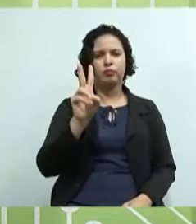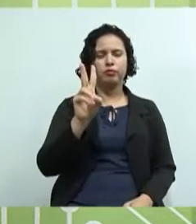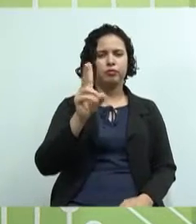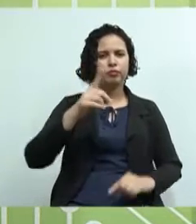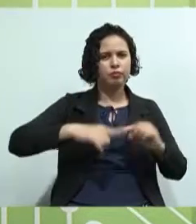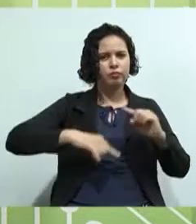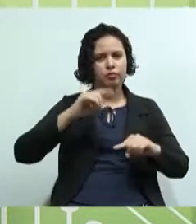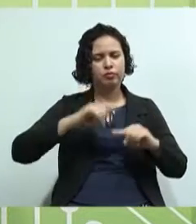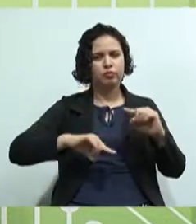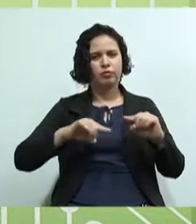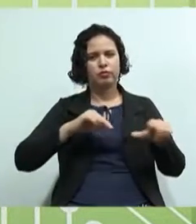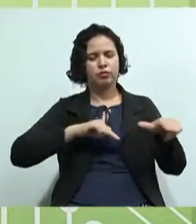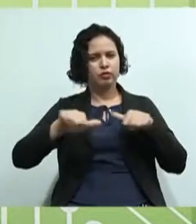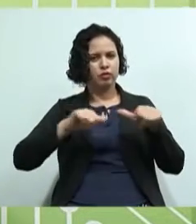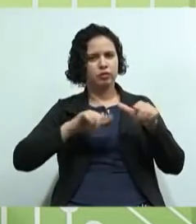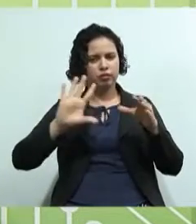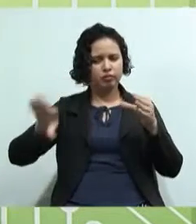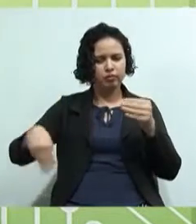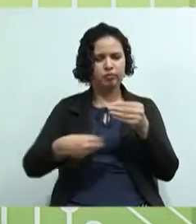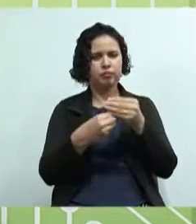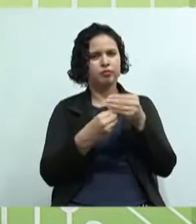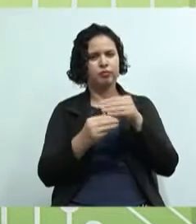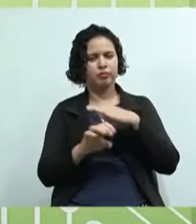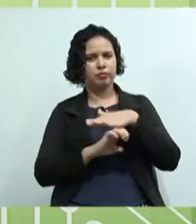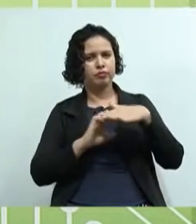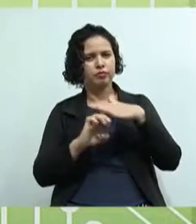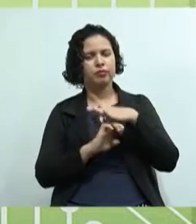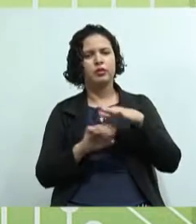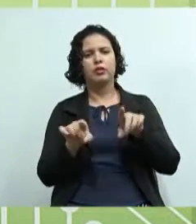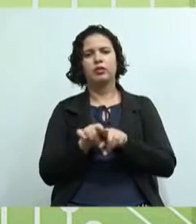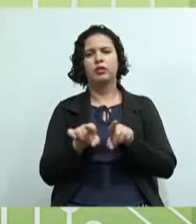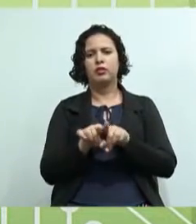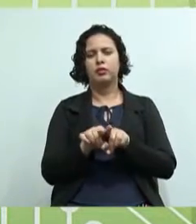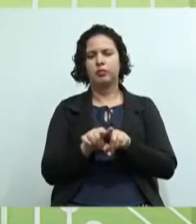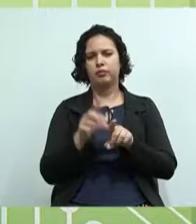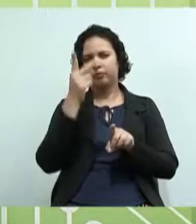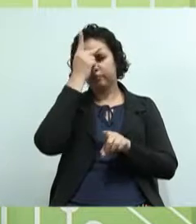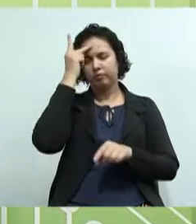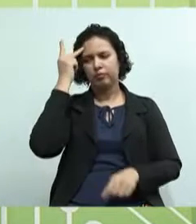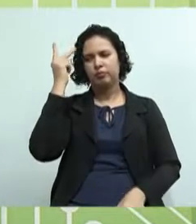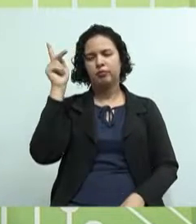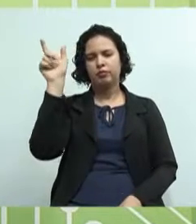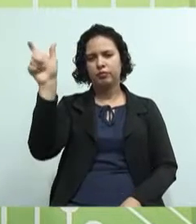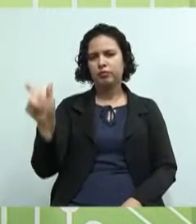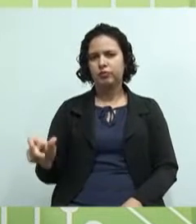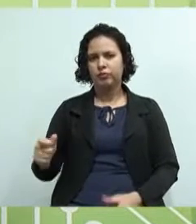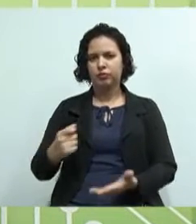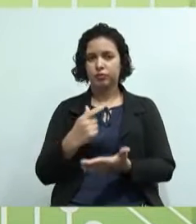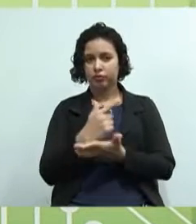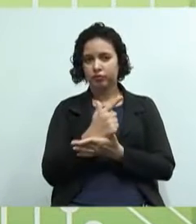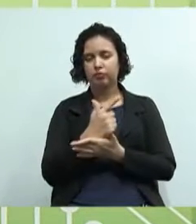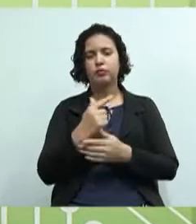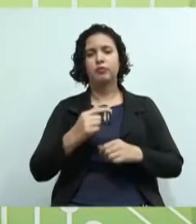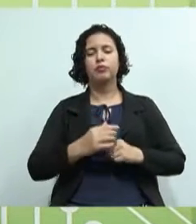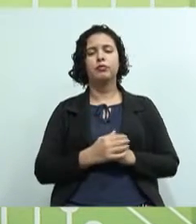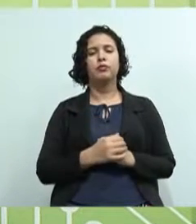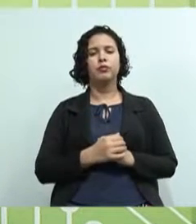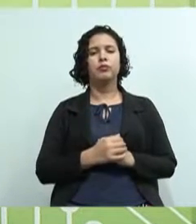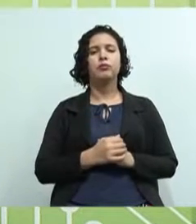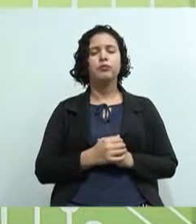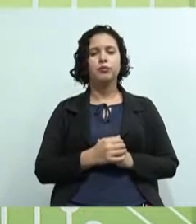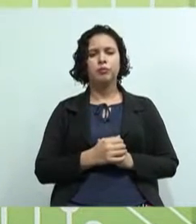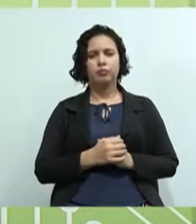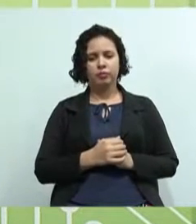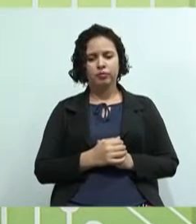ser algo que vai agregar para a minha empresa e, é claro, para quem for beneficiado com ele? Tudo isso, a evolução do pensamento